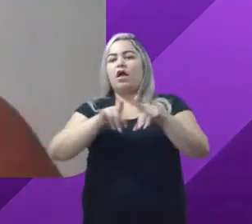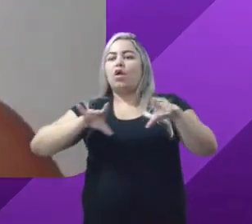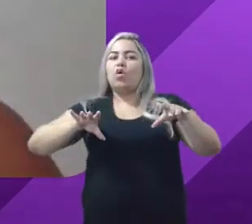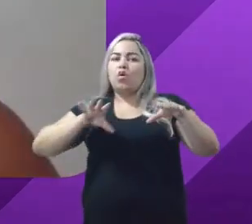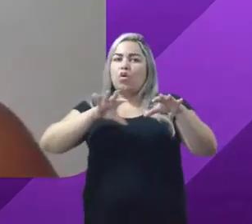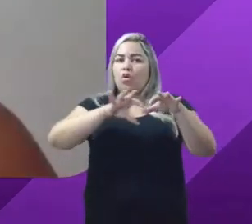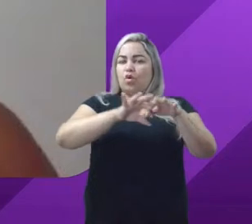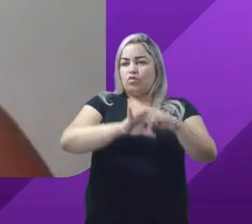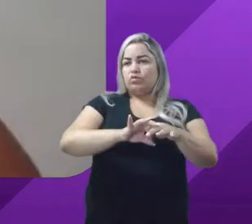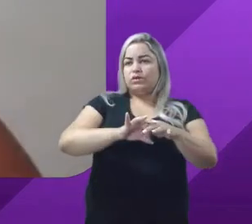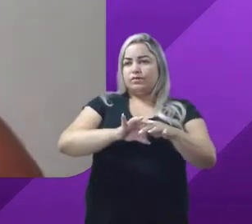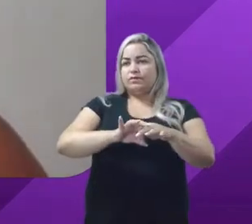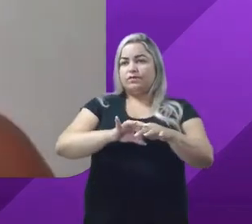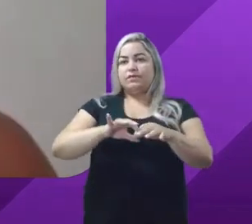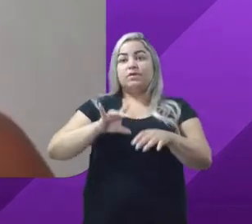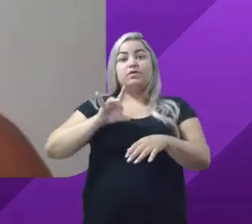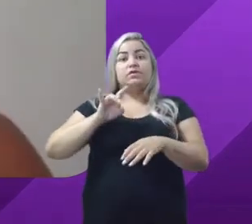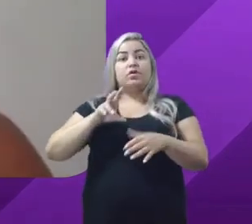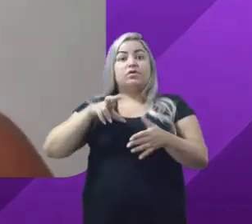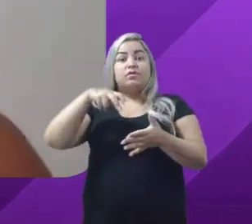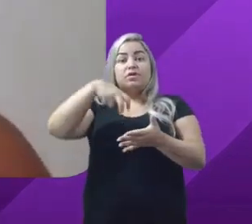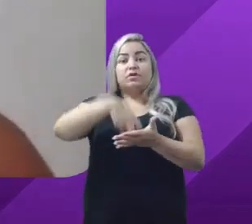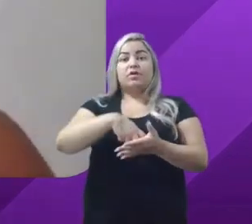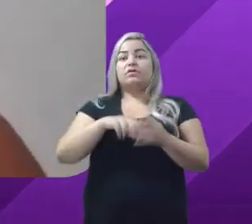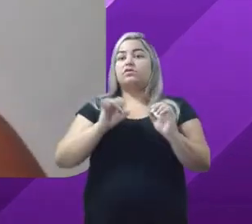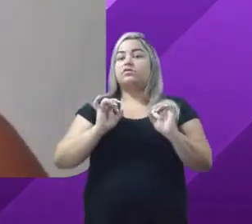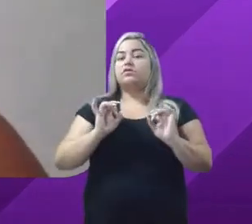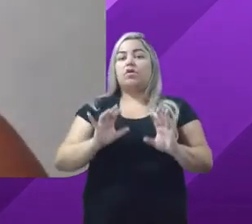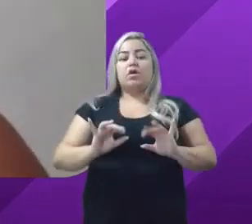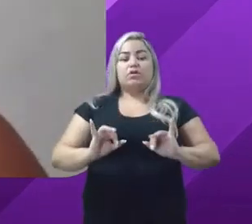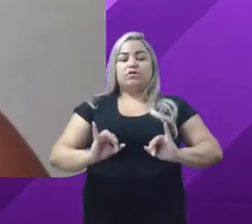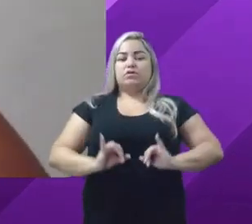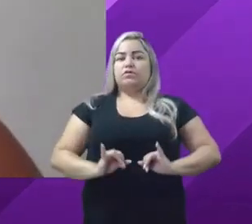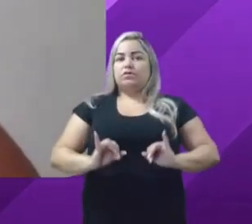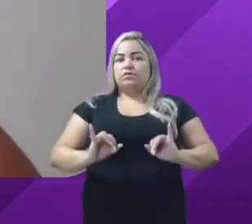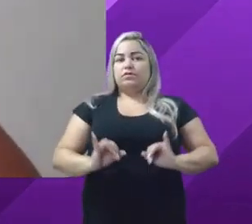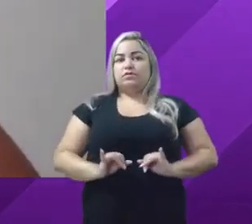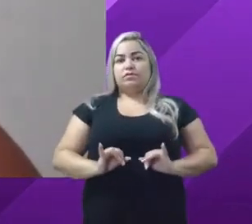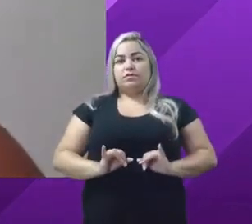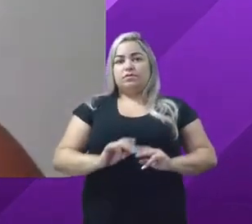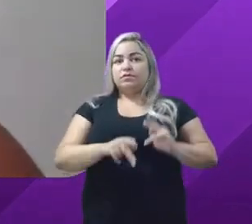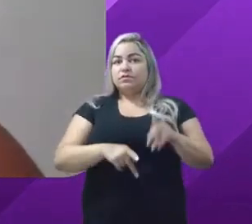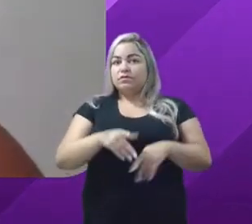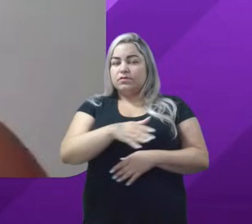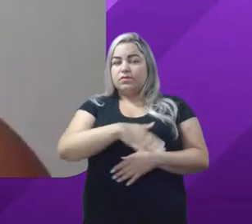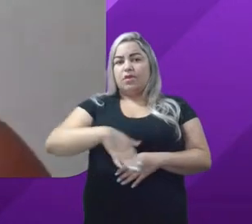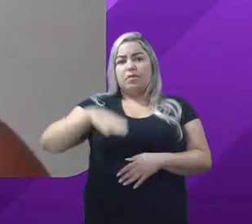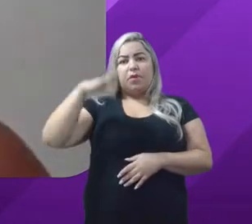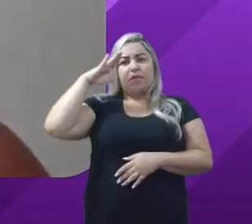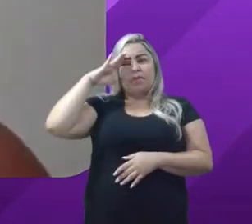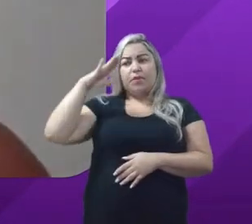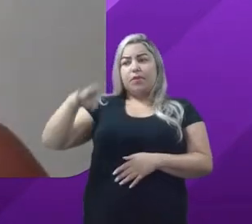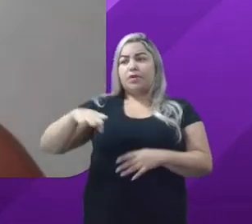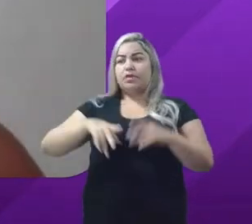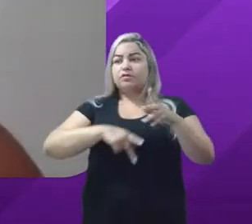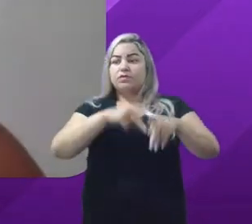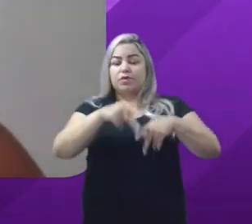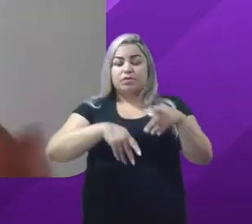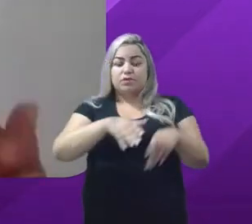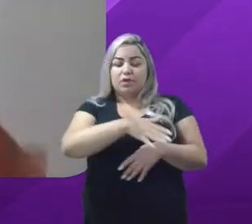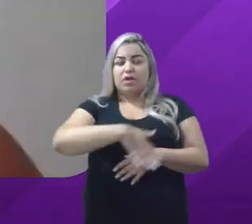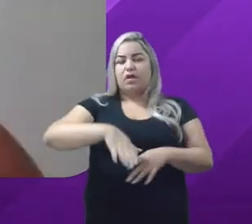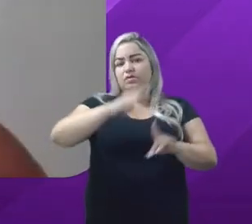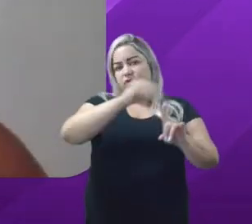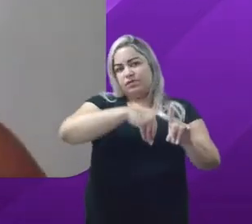uma penalidade, né? Só que essa penalidade não é sofrida por toda a sociedade, é sofrida principalmente pelas populações